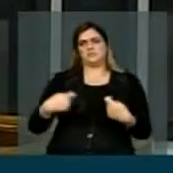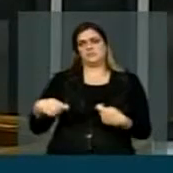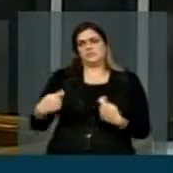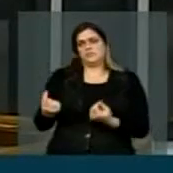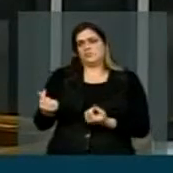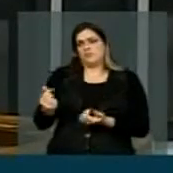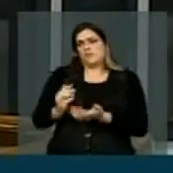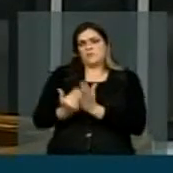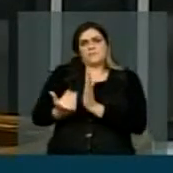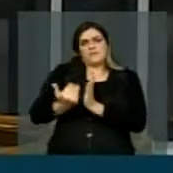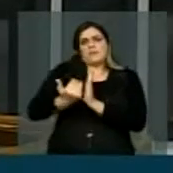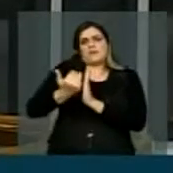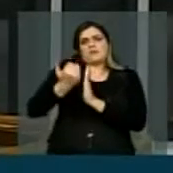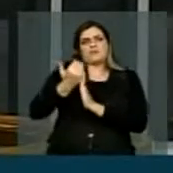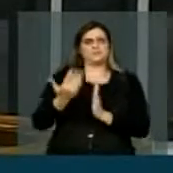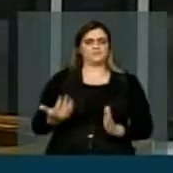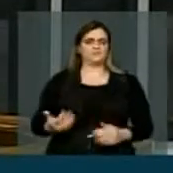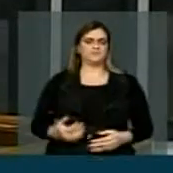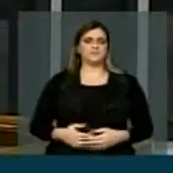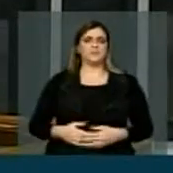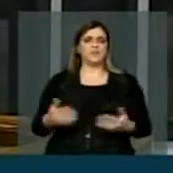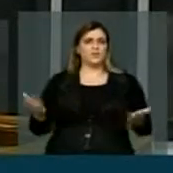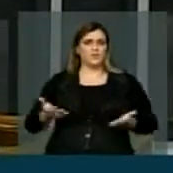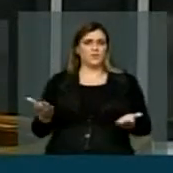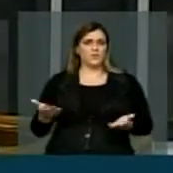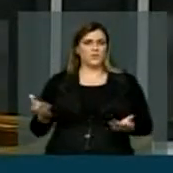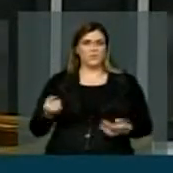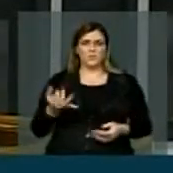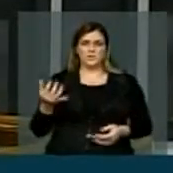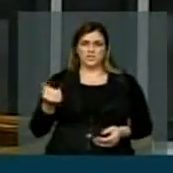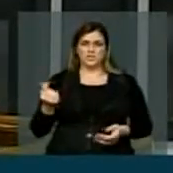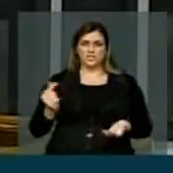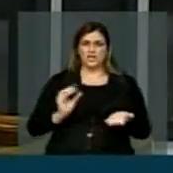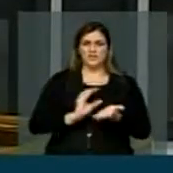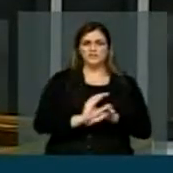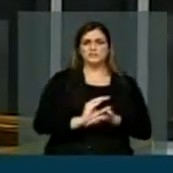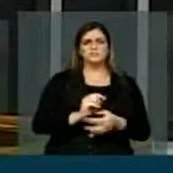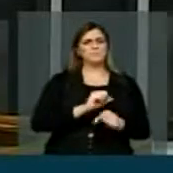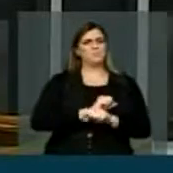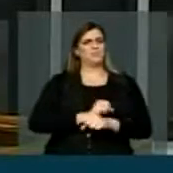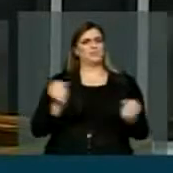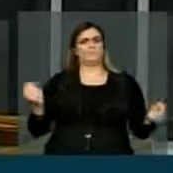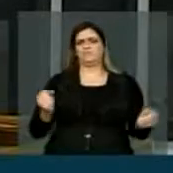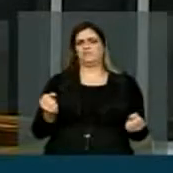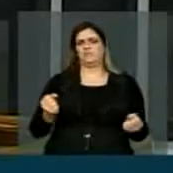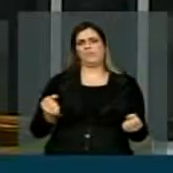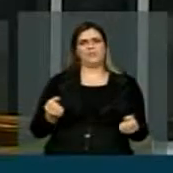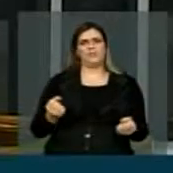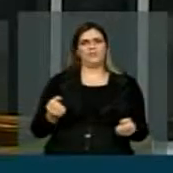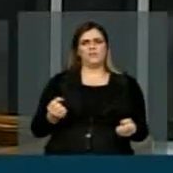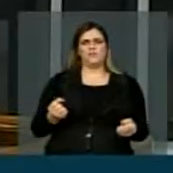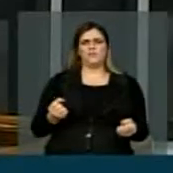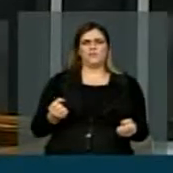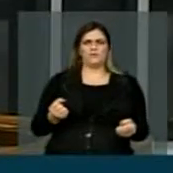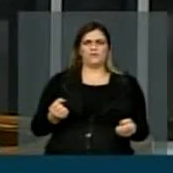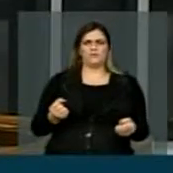Saúde. Com os recursos que temos hoje, torna-se impossível compatibilizar o